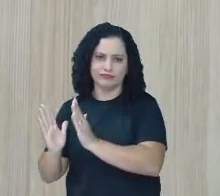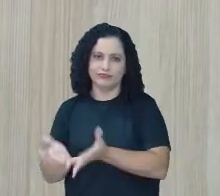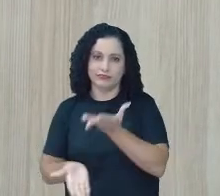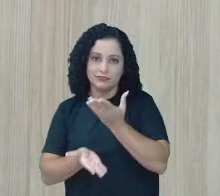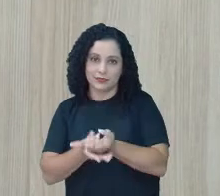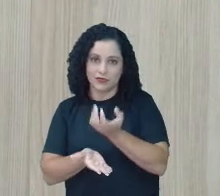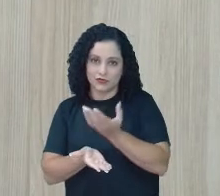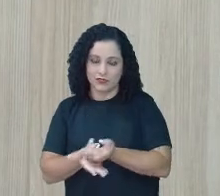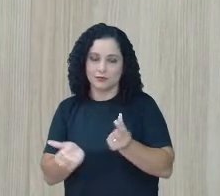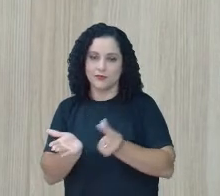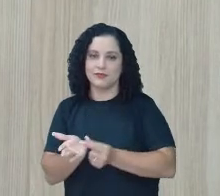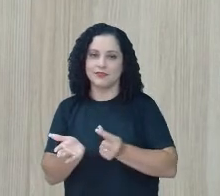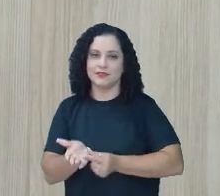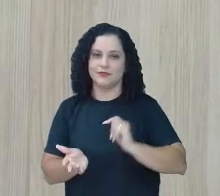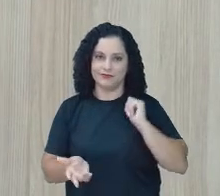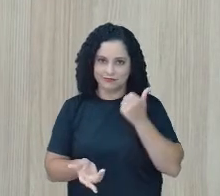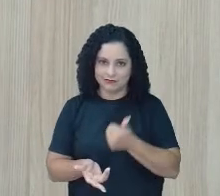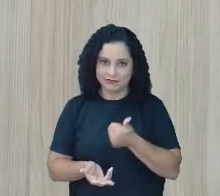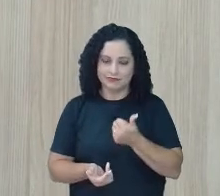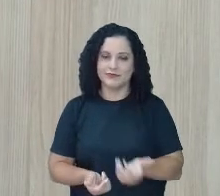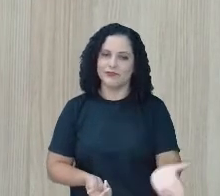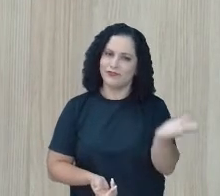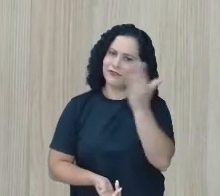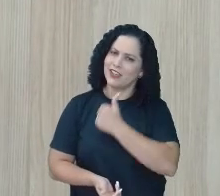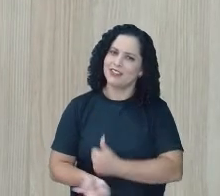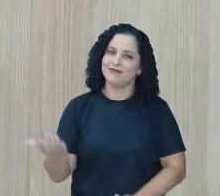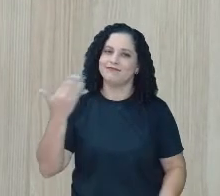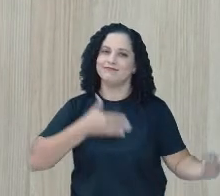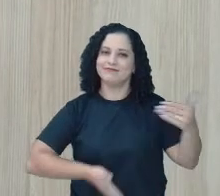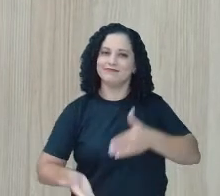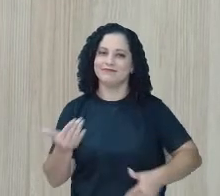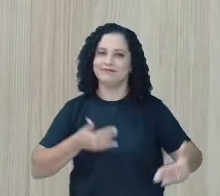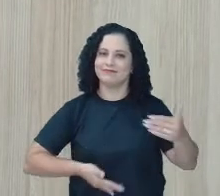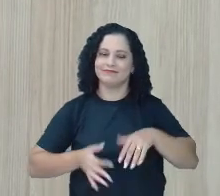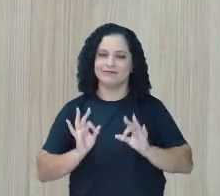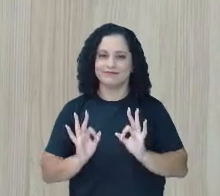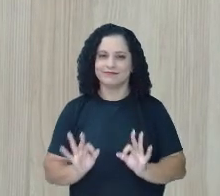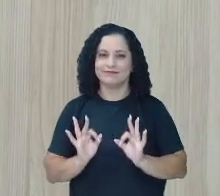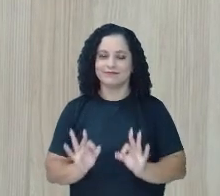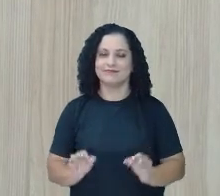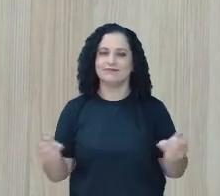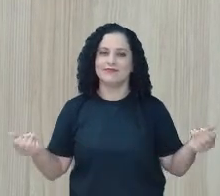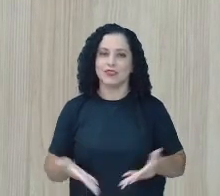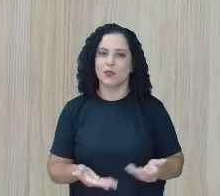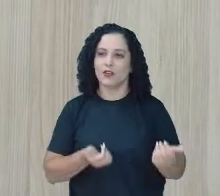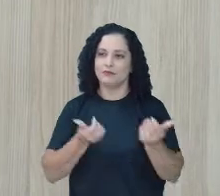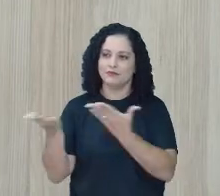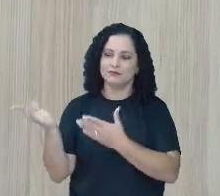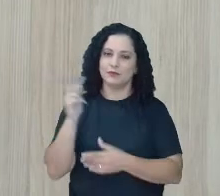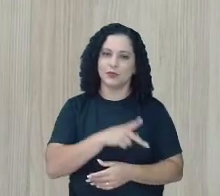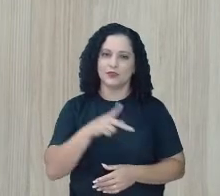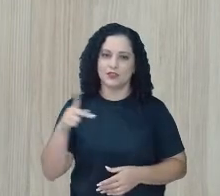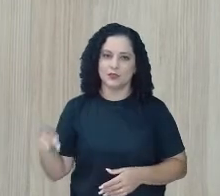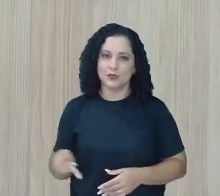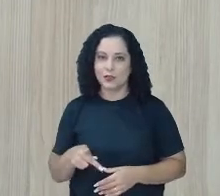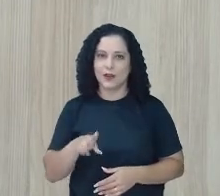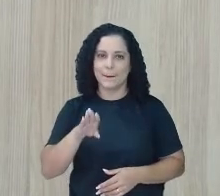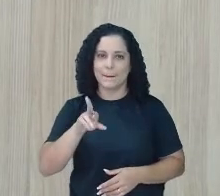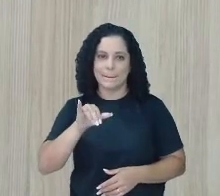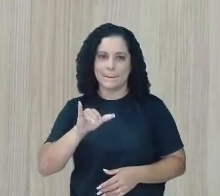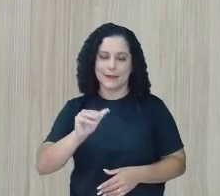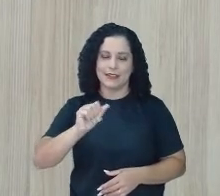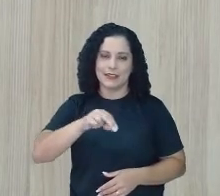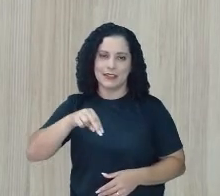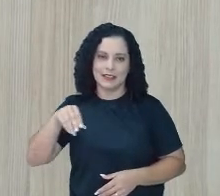aí, baixa o aplicativo, vem participar ao vivo da aula aqui com a gente, tá certo? Vou passar agora a palavra para a Briane, que ela vai dar